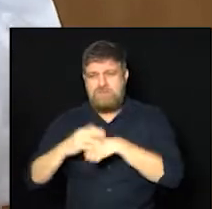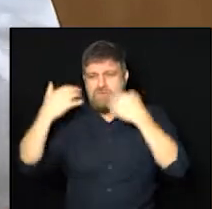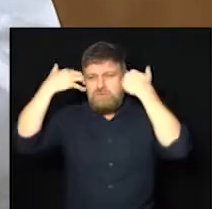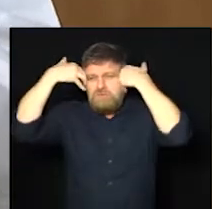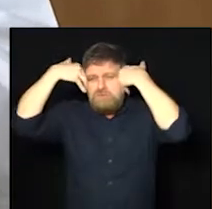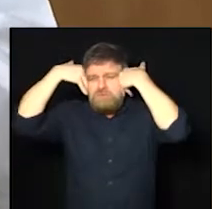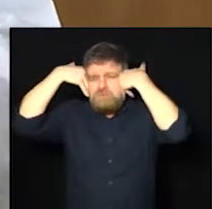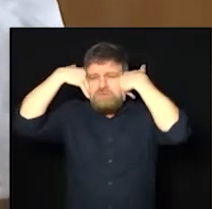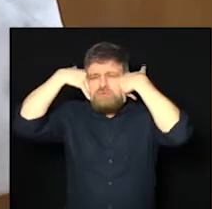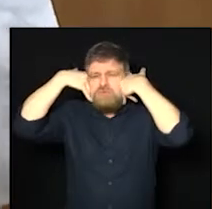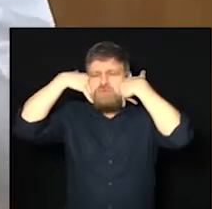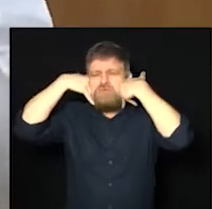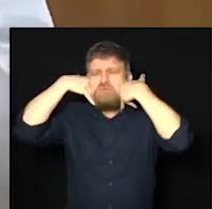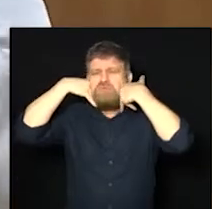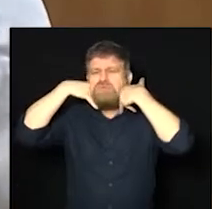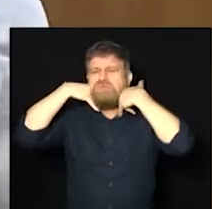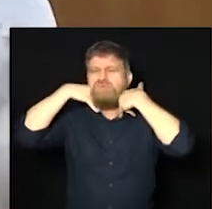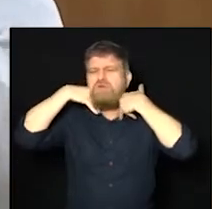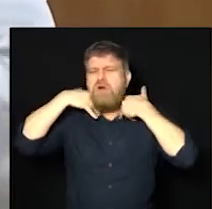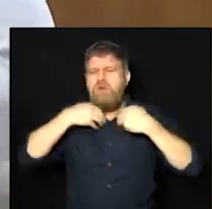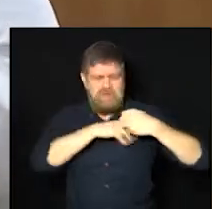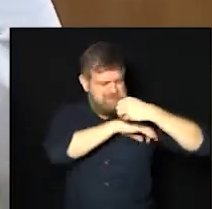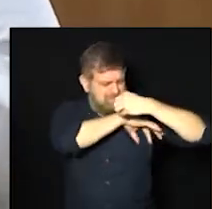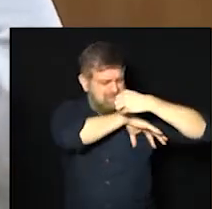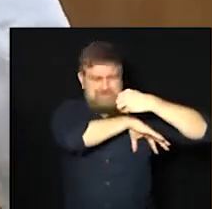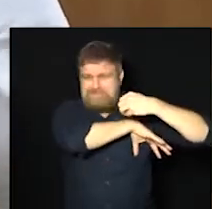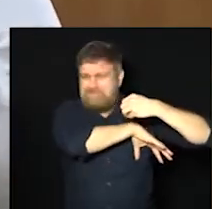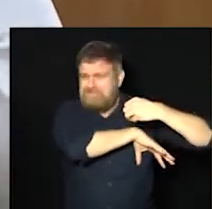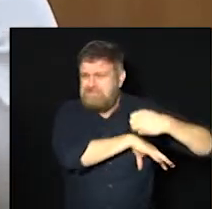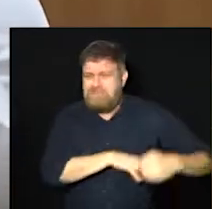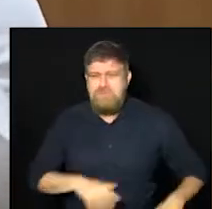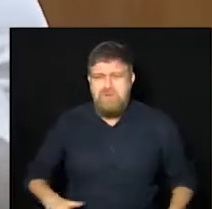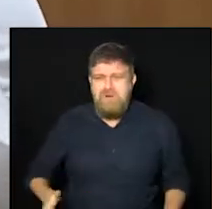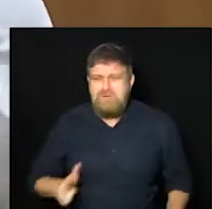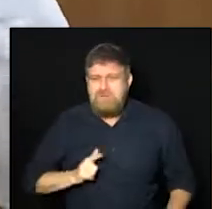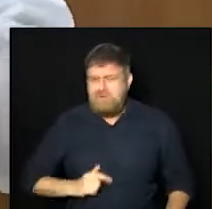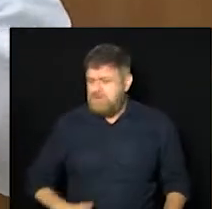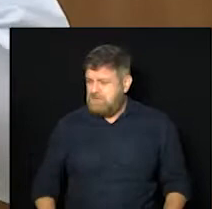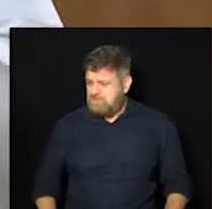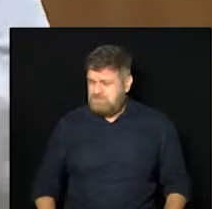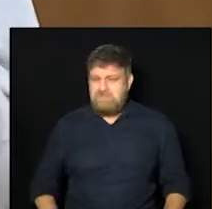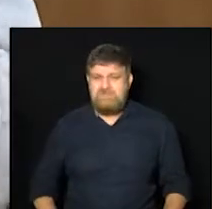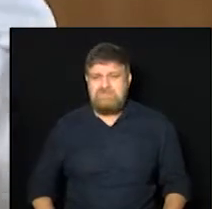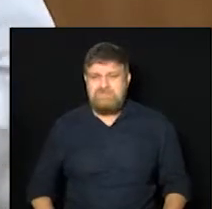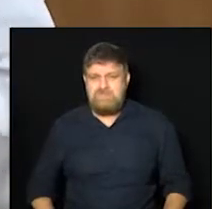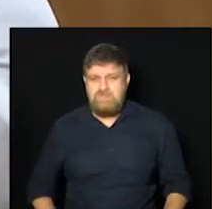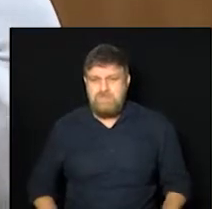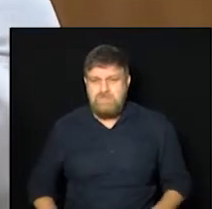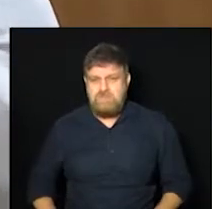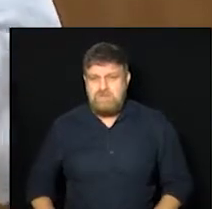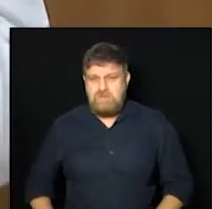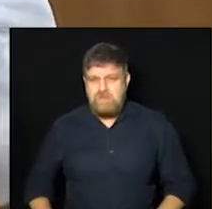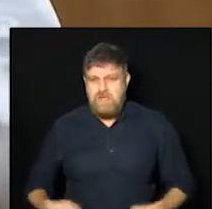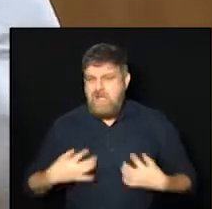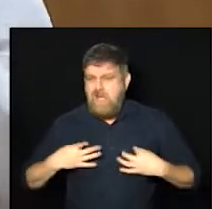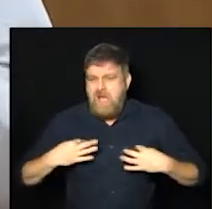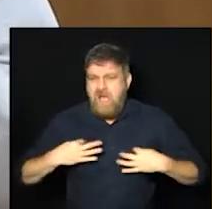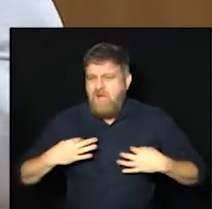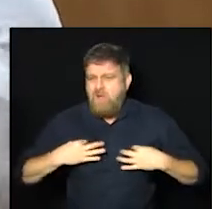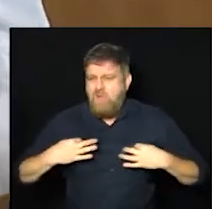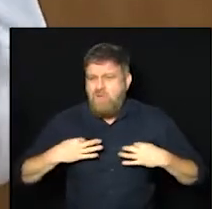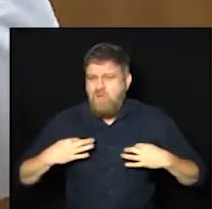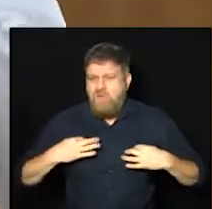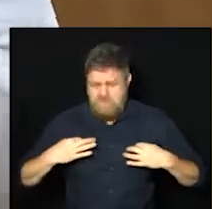pessoa que à noite tem uma sudorese intensa, sua muito à noite, molha a roupa, molha